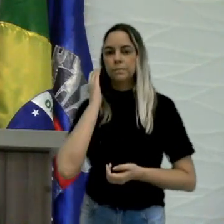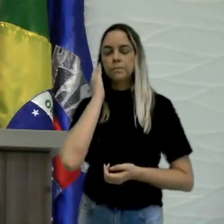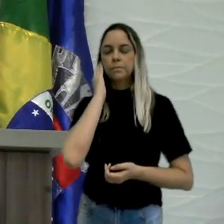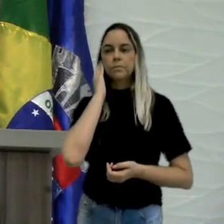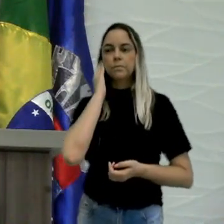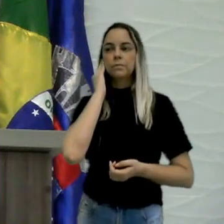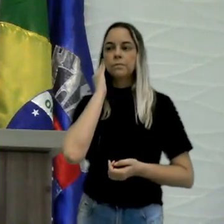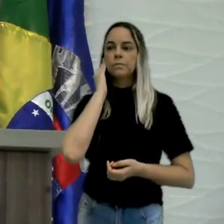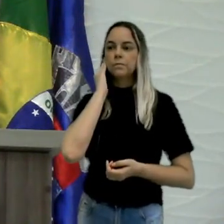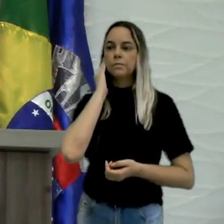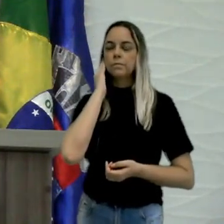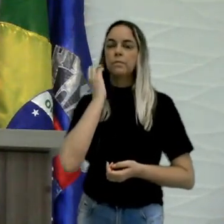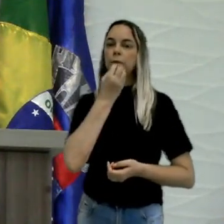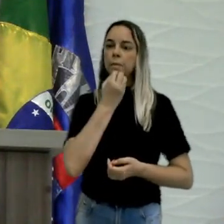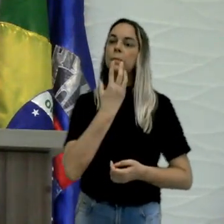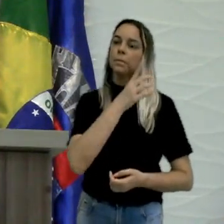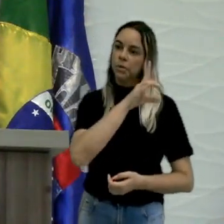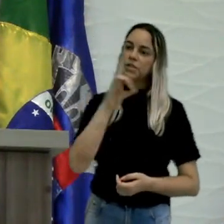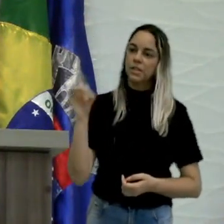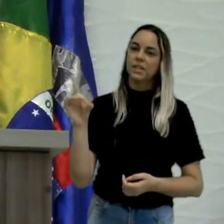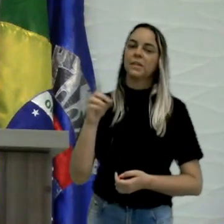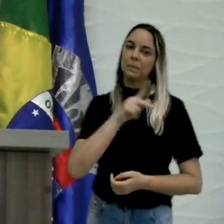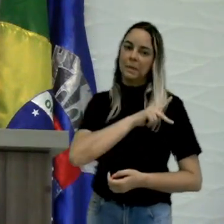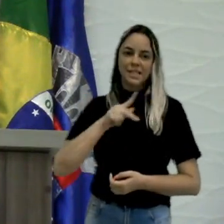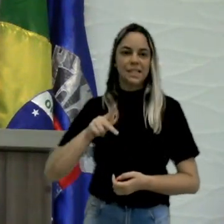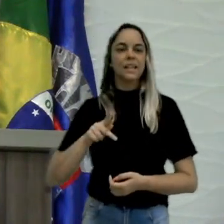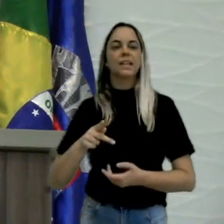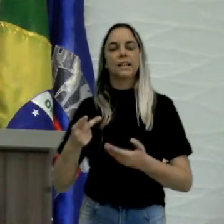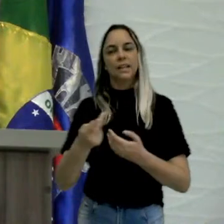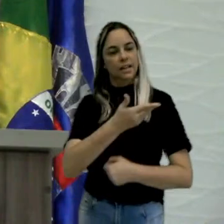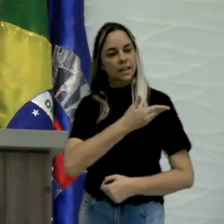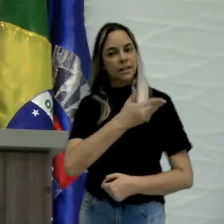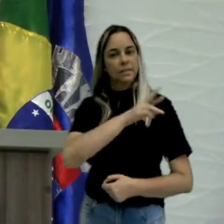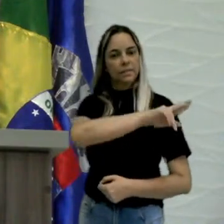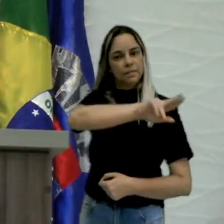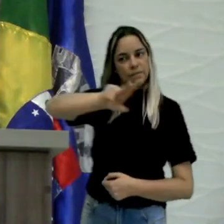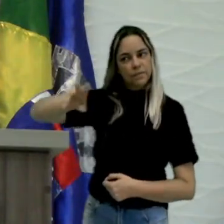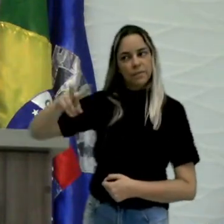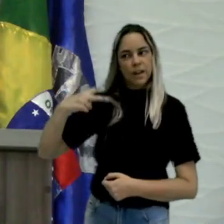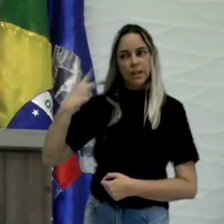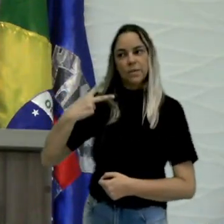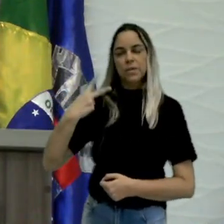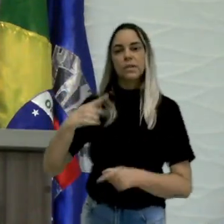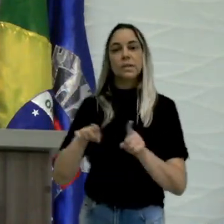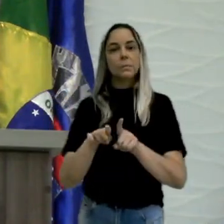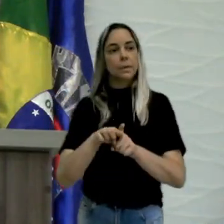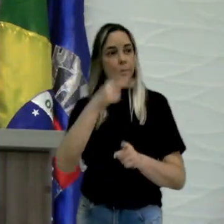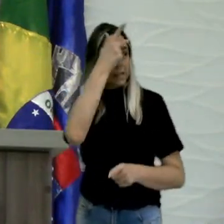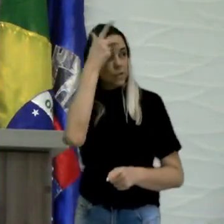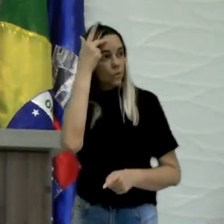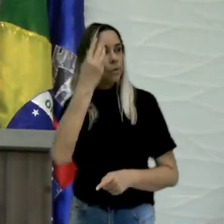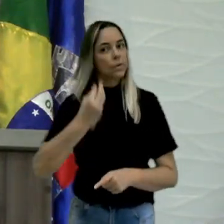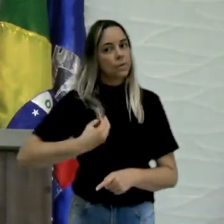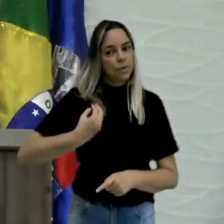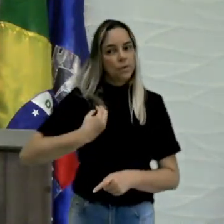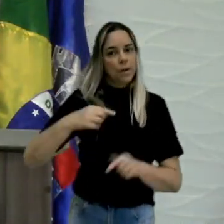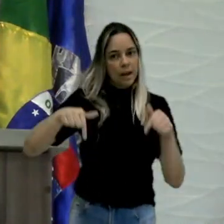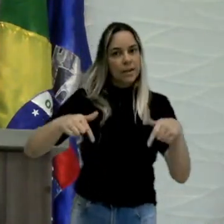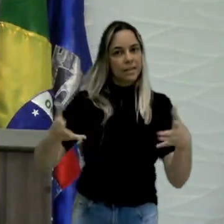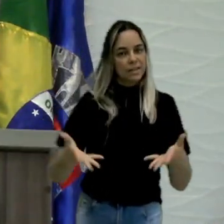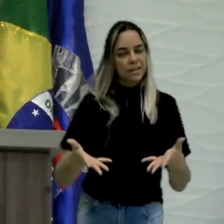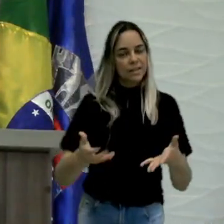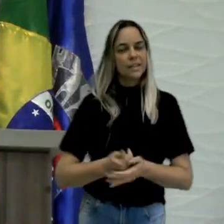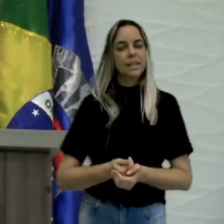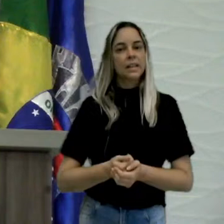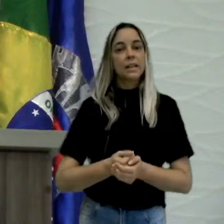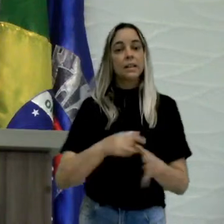Bom dia, senhor presidente, colegas vereadores, vereadora, ouvintes aqui presentes, todos que